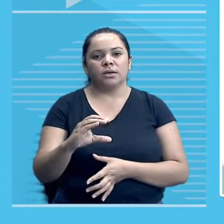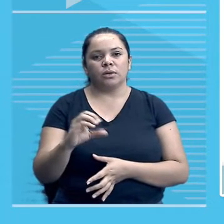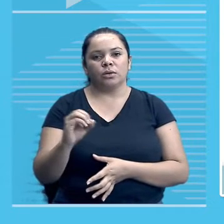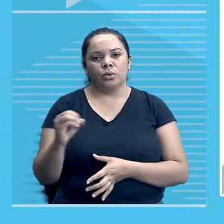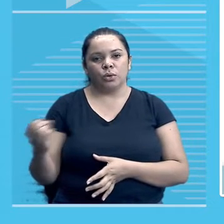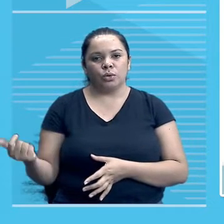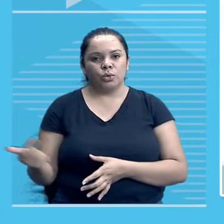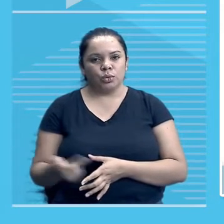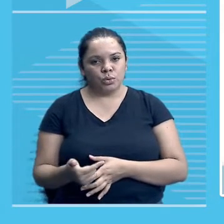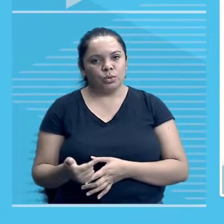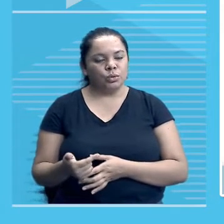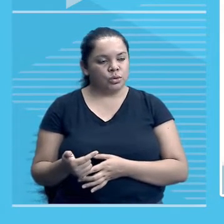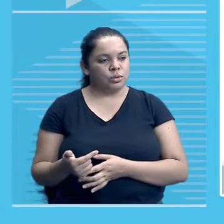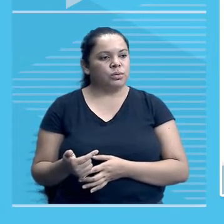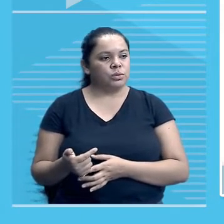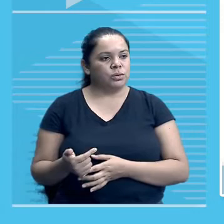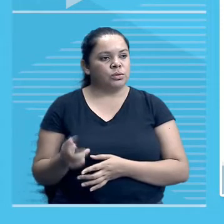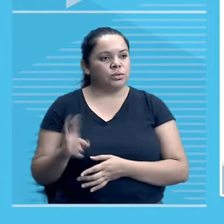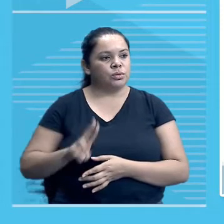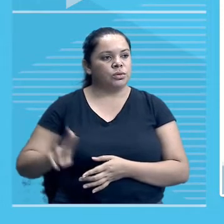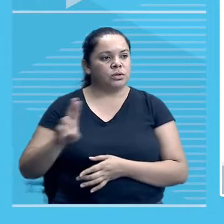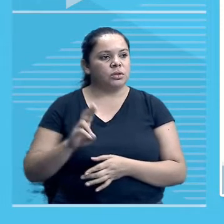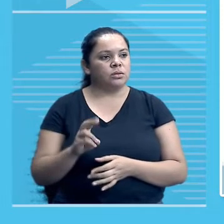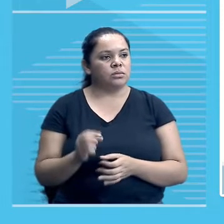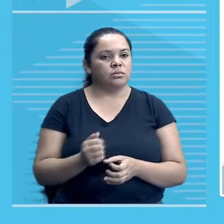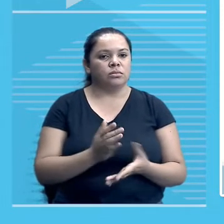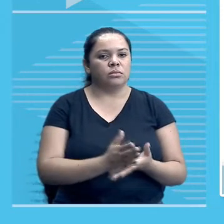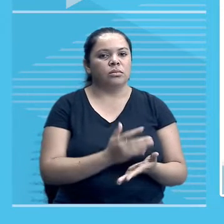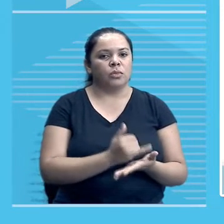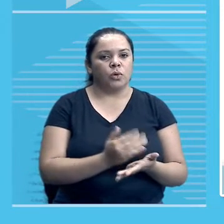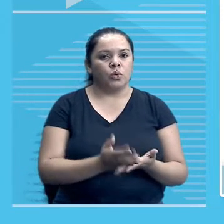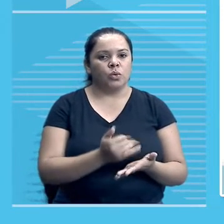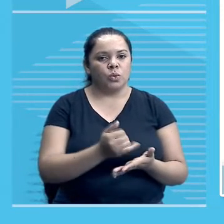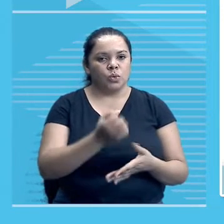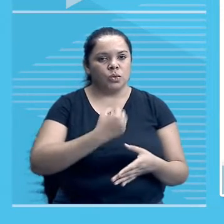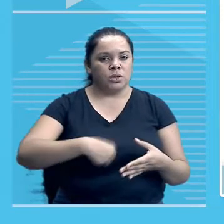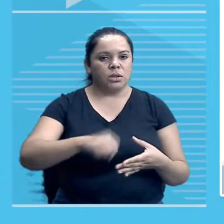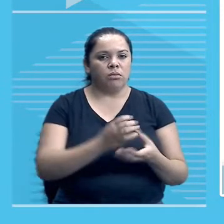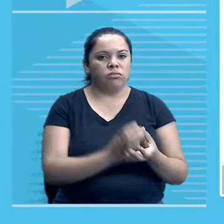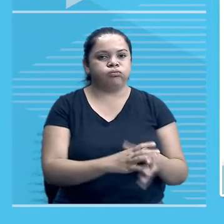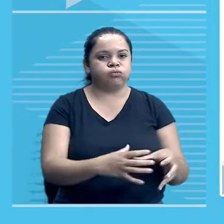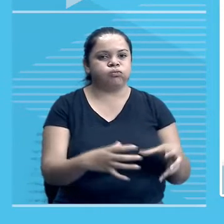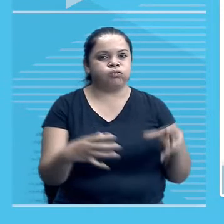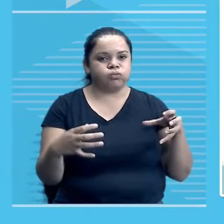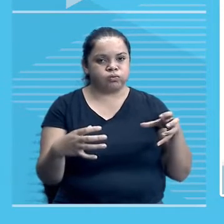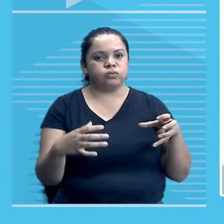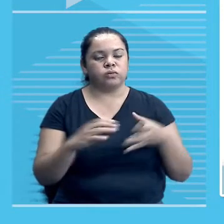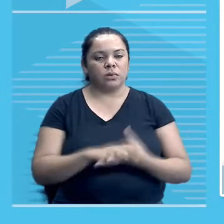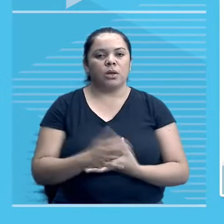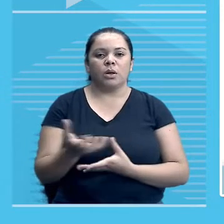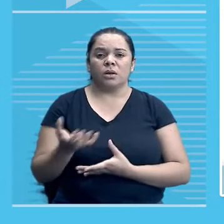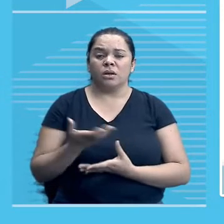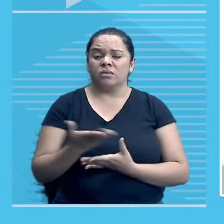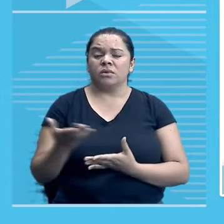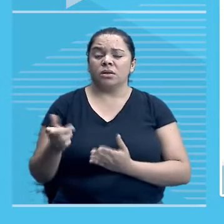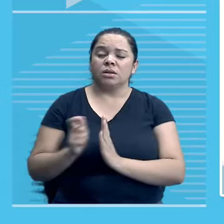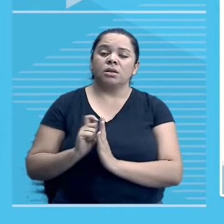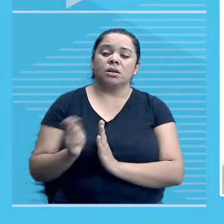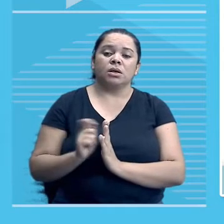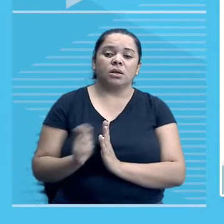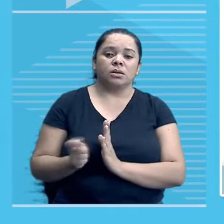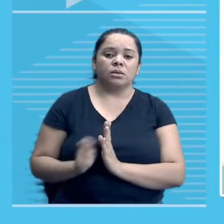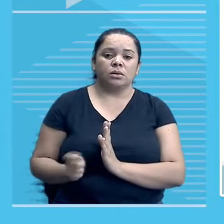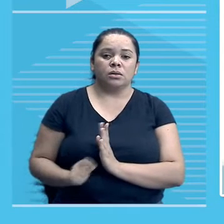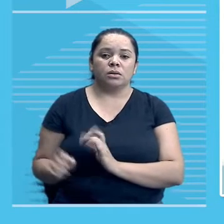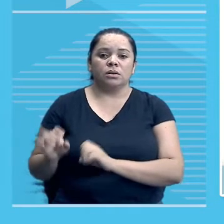libera CO2, então é utilizado no fermento. No fermento, certo? Bicarbonato. Eu queria muito que vocês anotassem essa